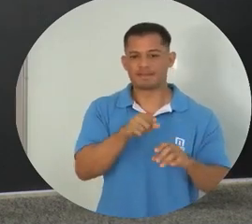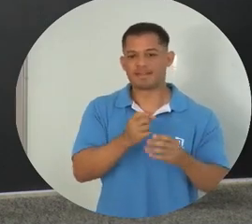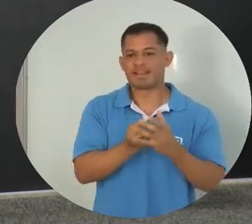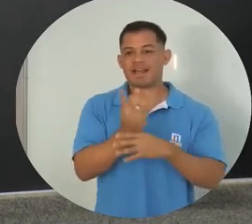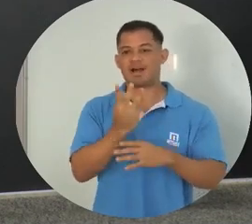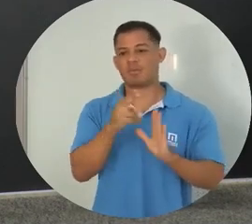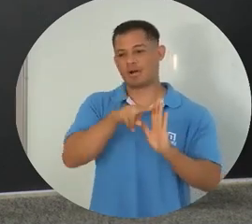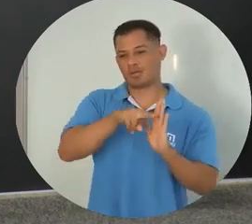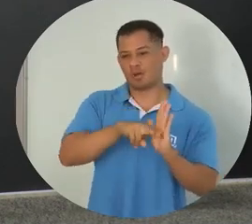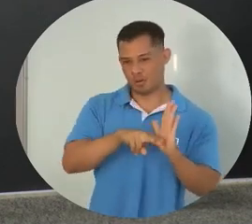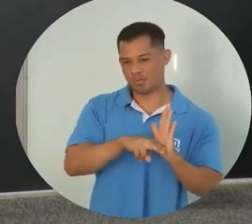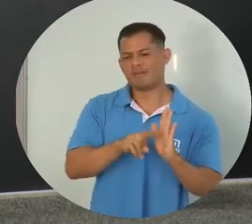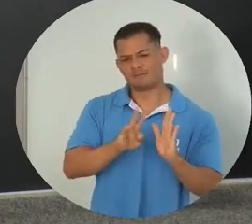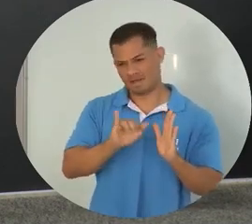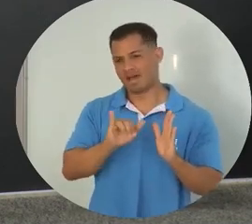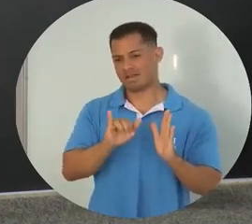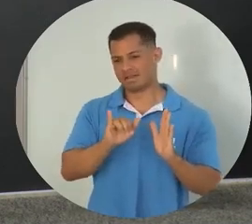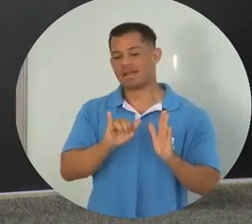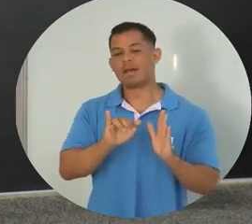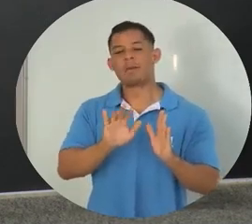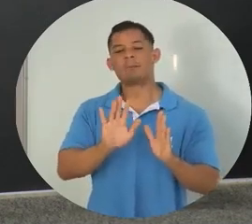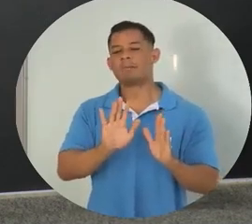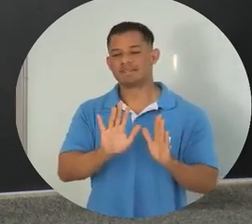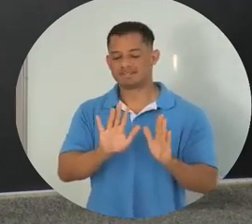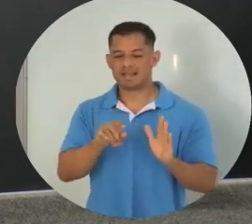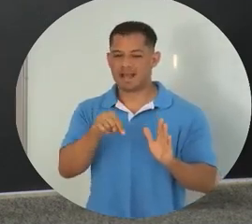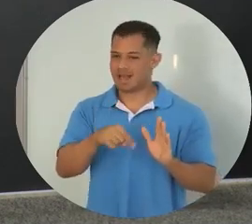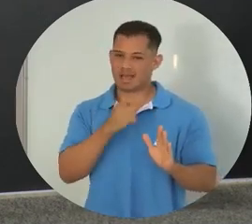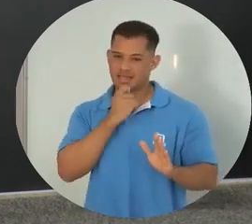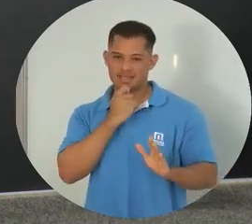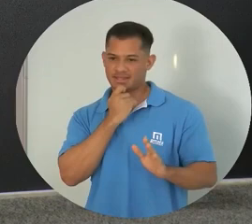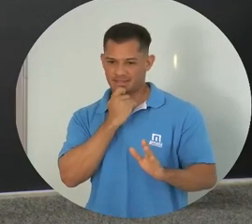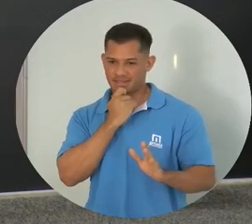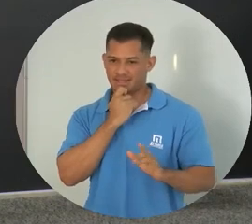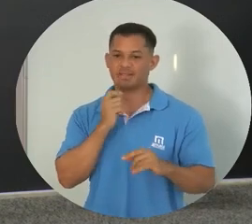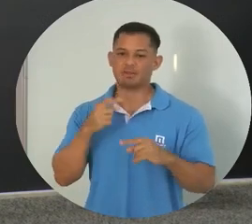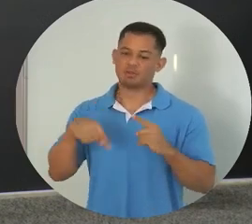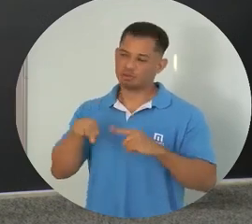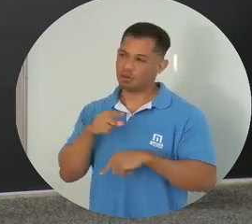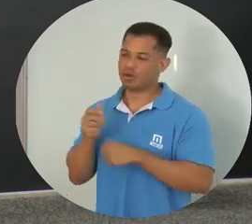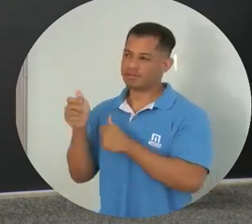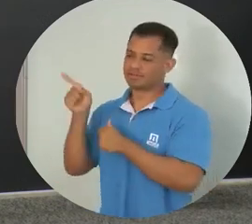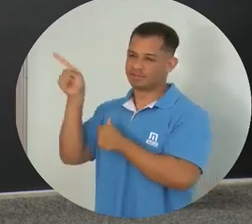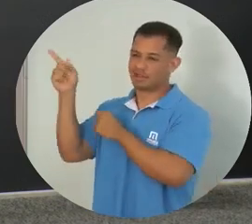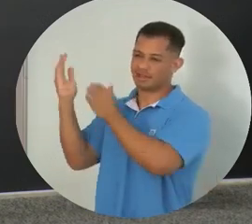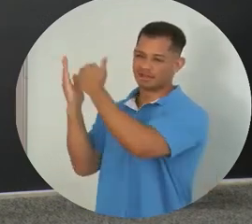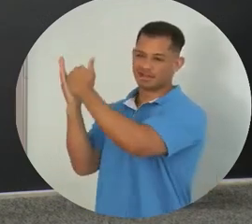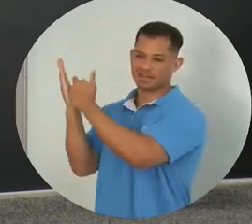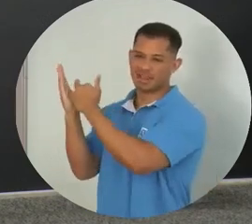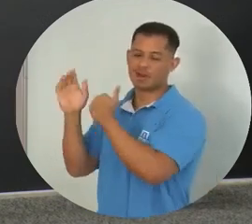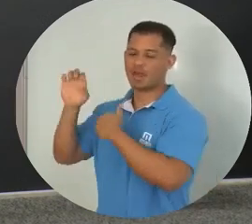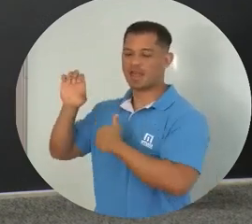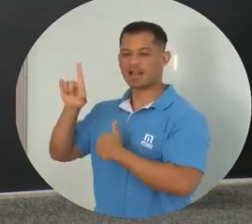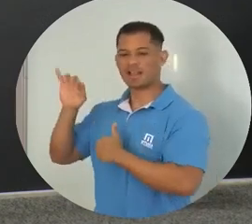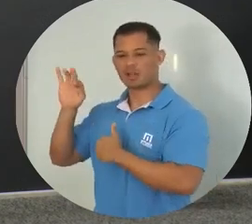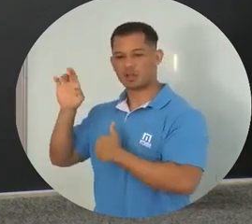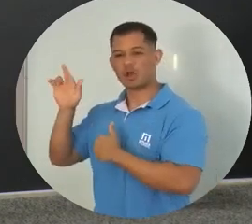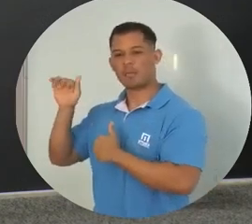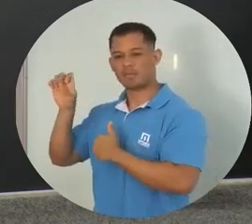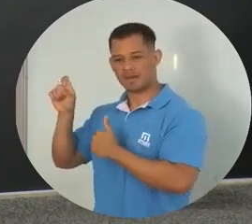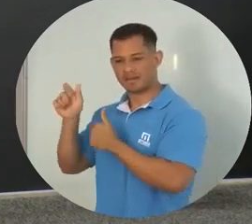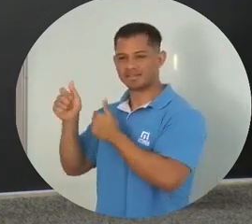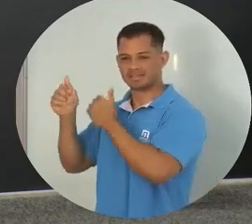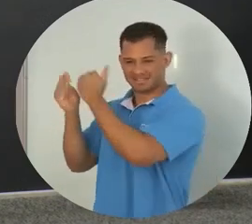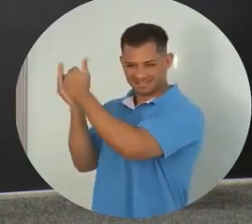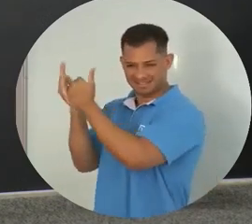norma formalizada, mas, no momento, de fato, seguimos os critérios Eletrobras e, quando necessário, acessamos o